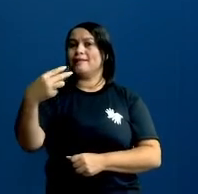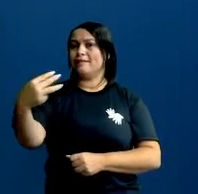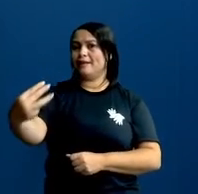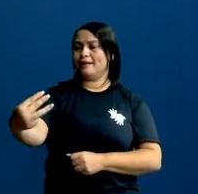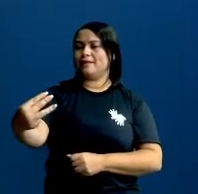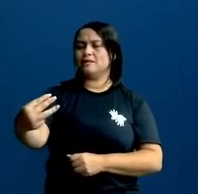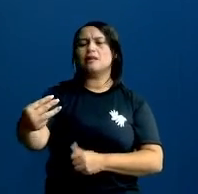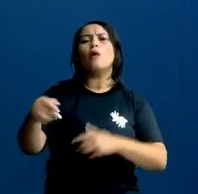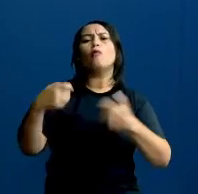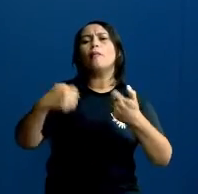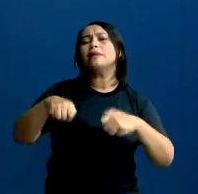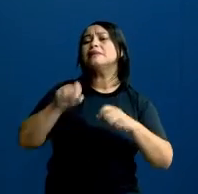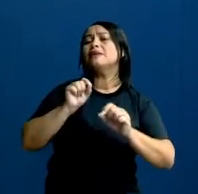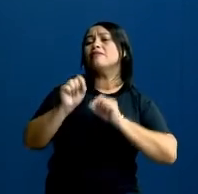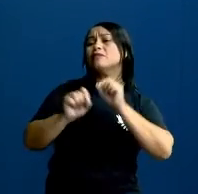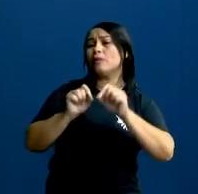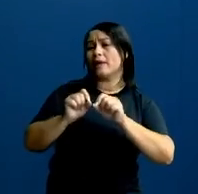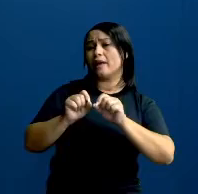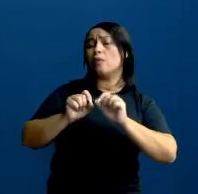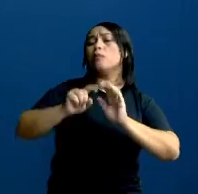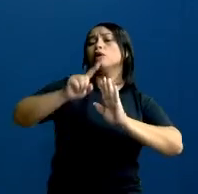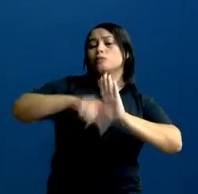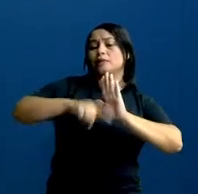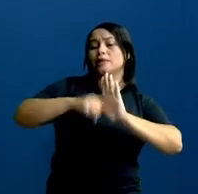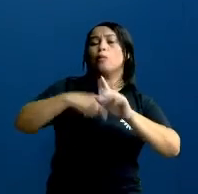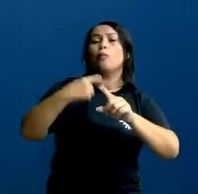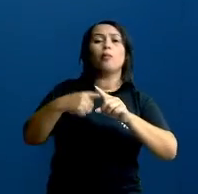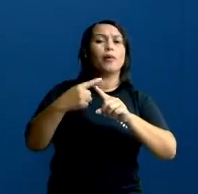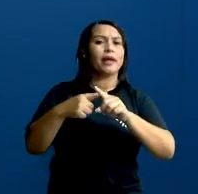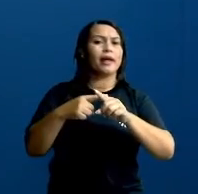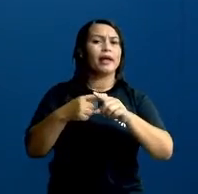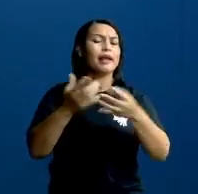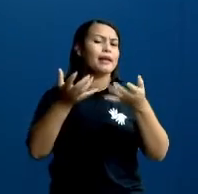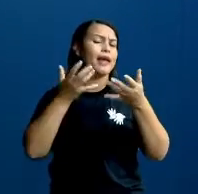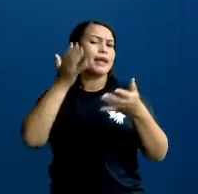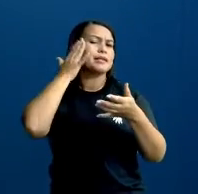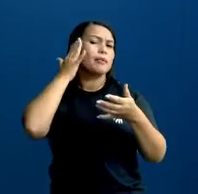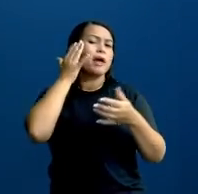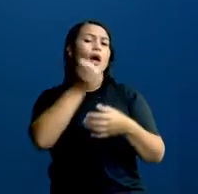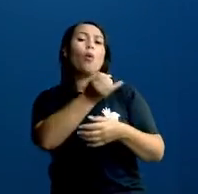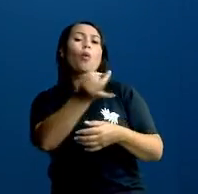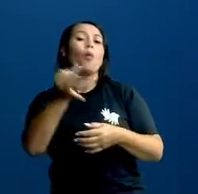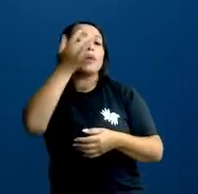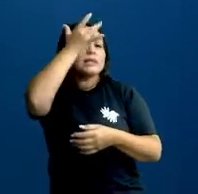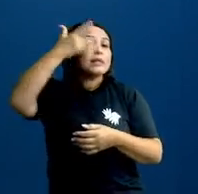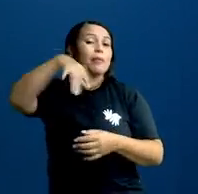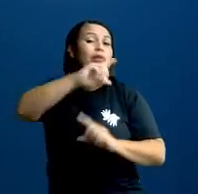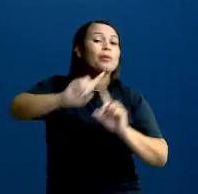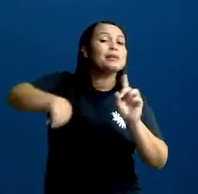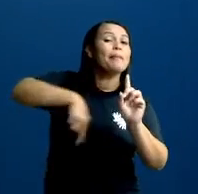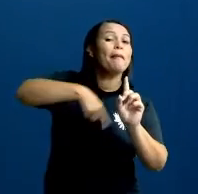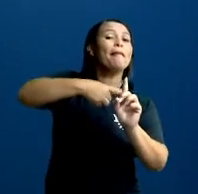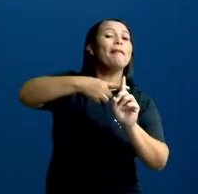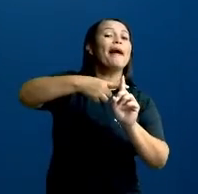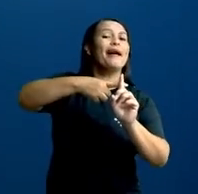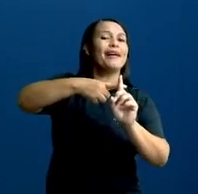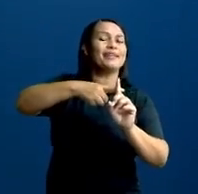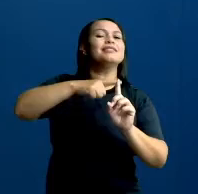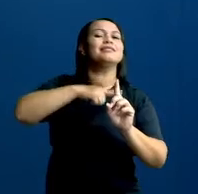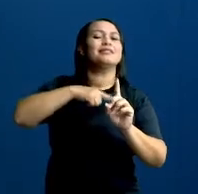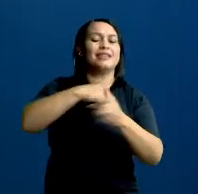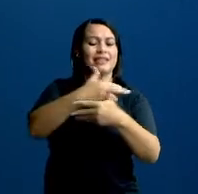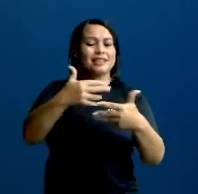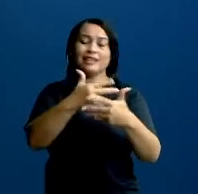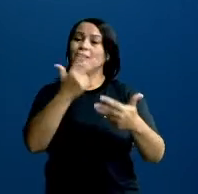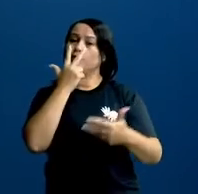139.583. Eu vou precisar fazer uma subtração. Por quê? Ele me disse que quer saber quantos habitantes a mais a cidade